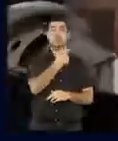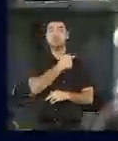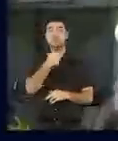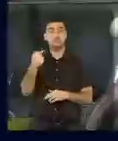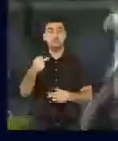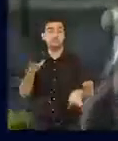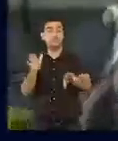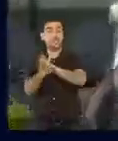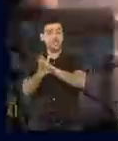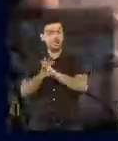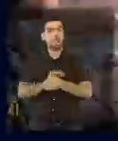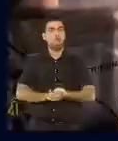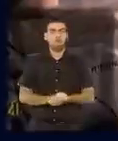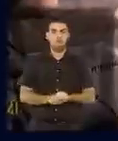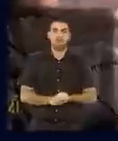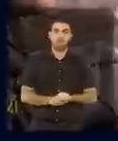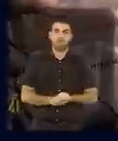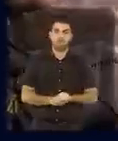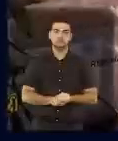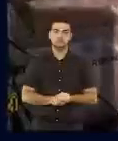para chegarem ao destino final